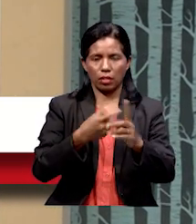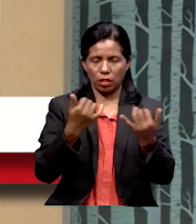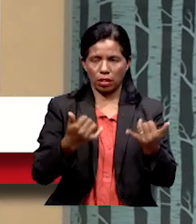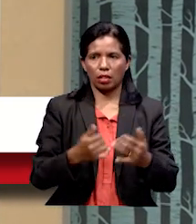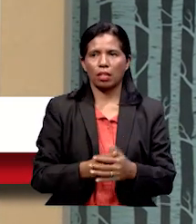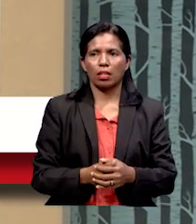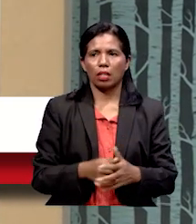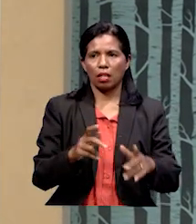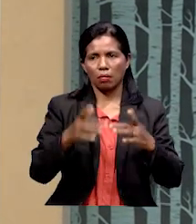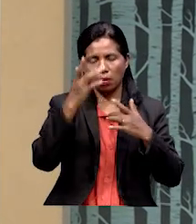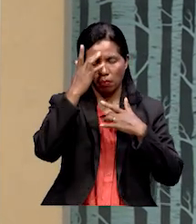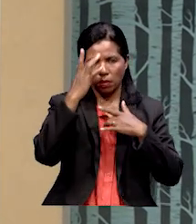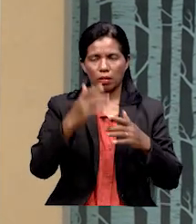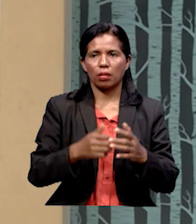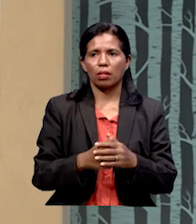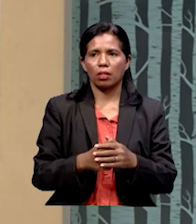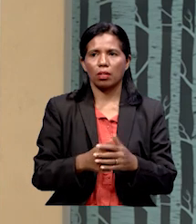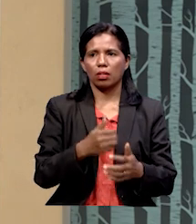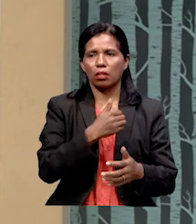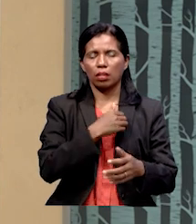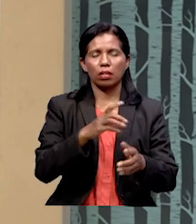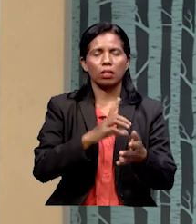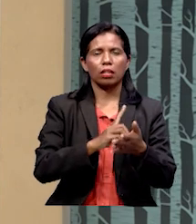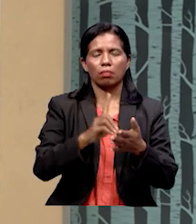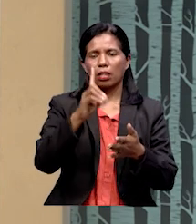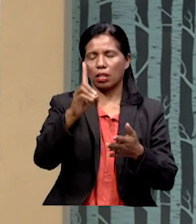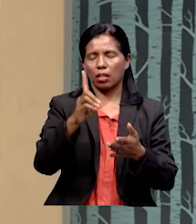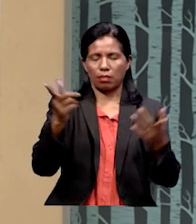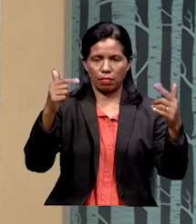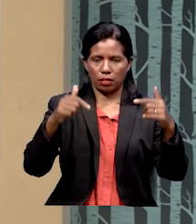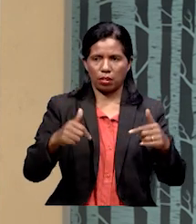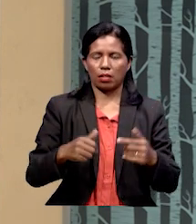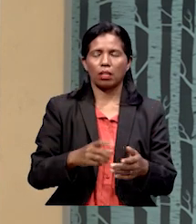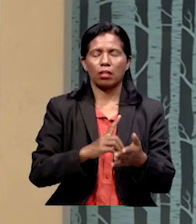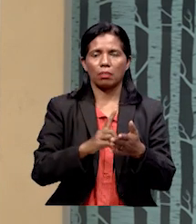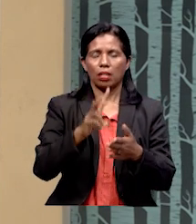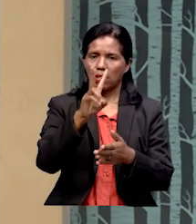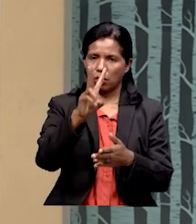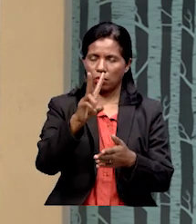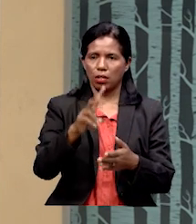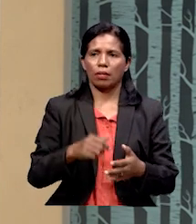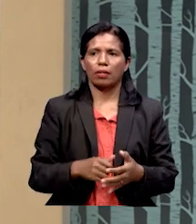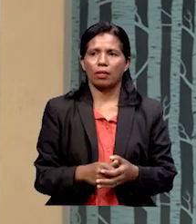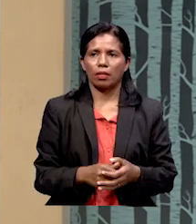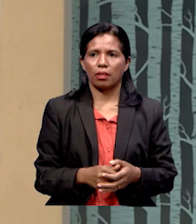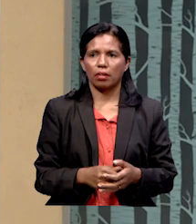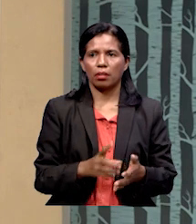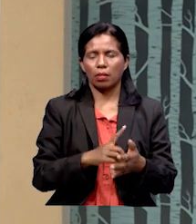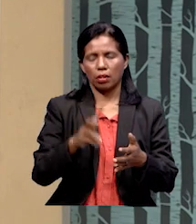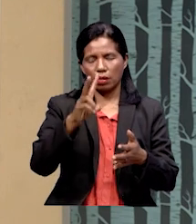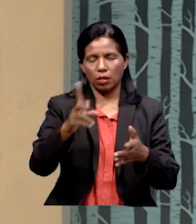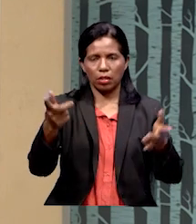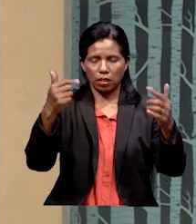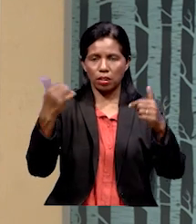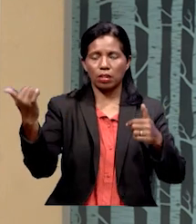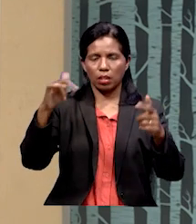tambah pasien balu bah lor lato semana filana, balu to semana rua, atau kuando semana rua masih se fila signif,